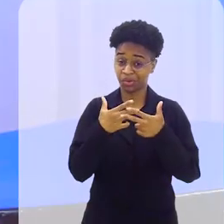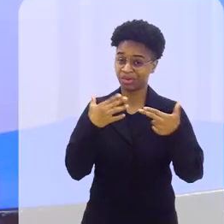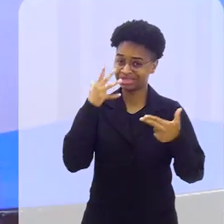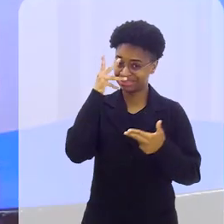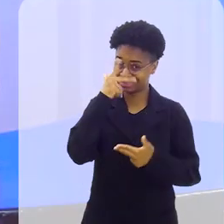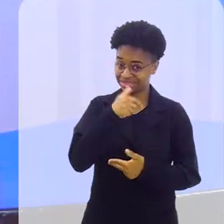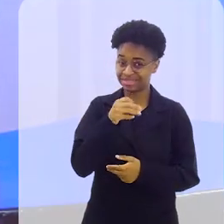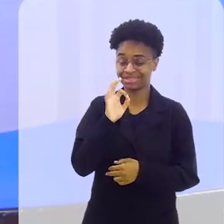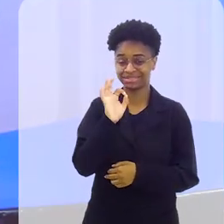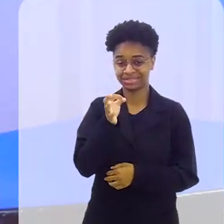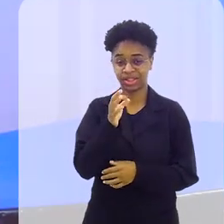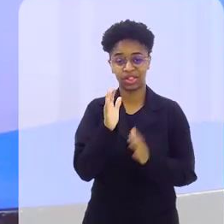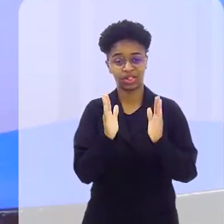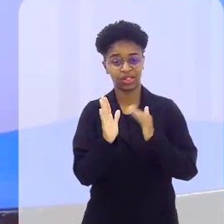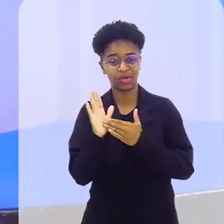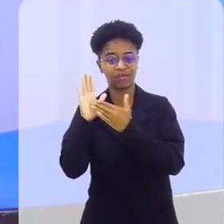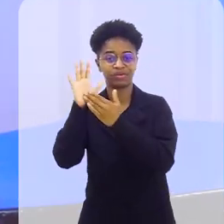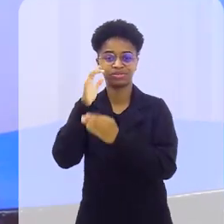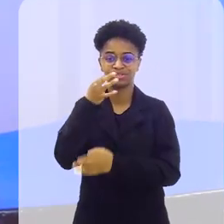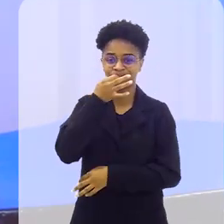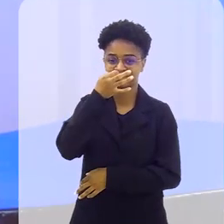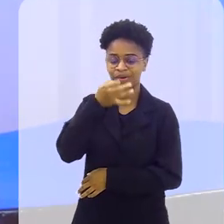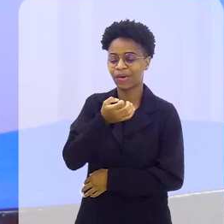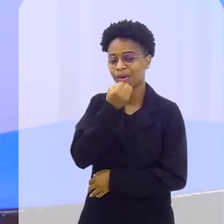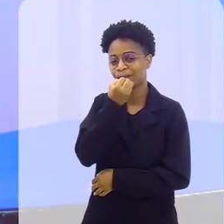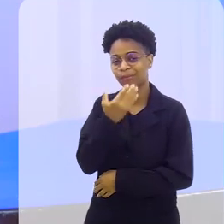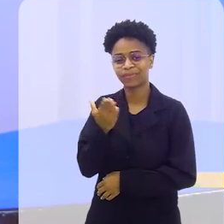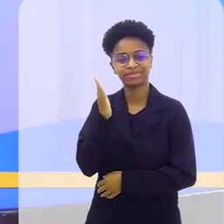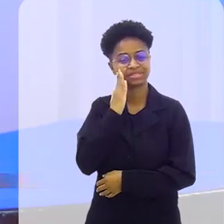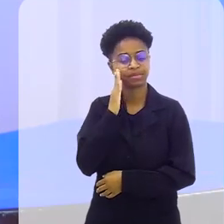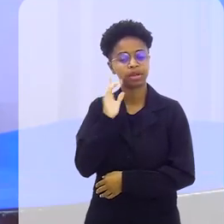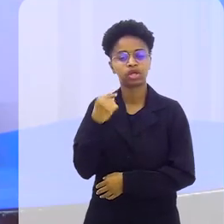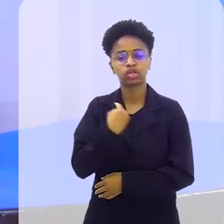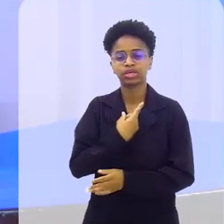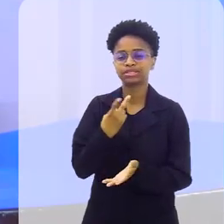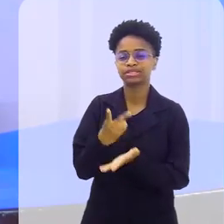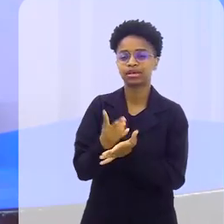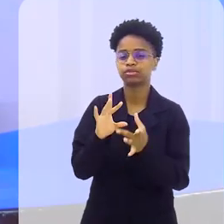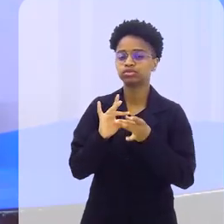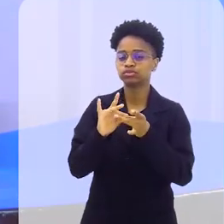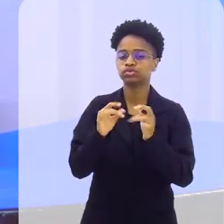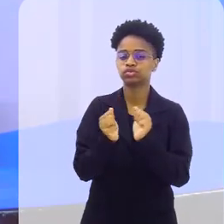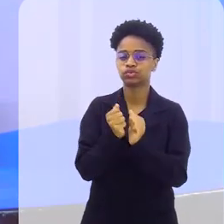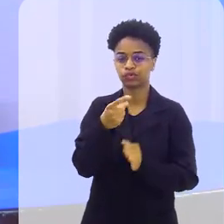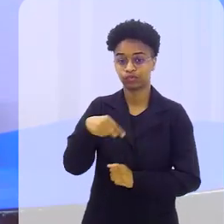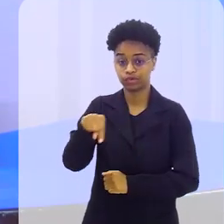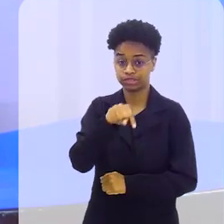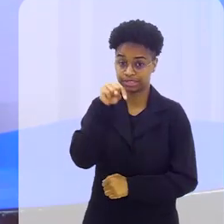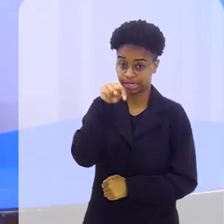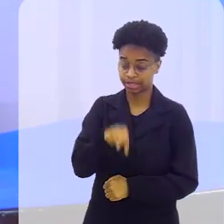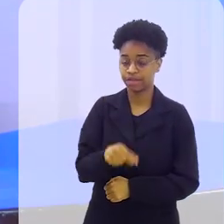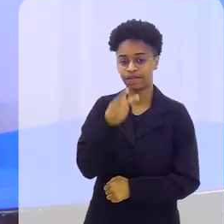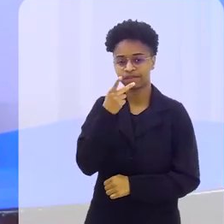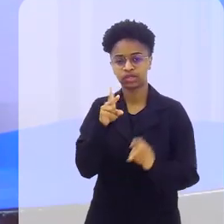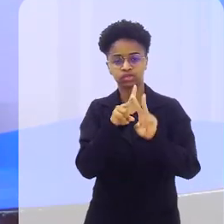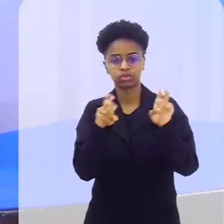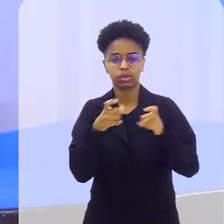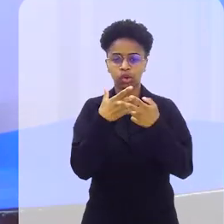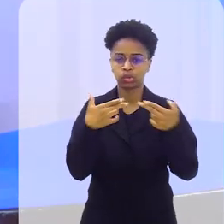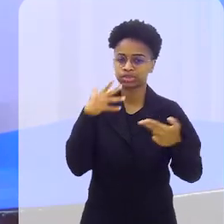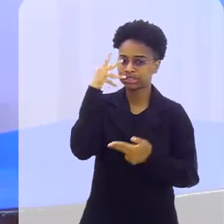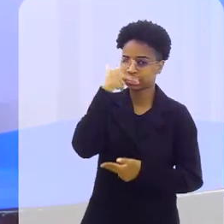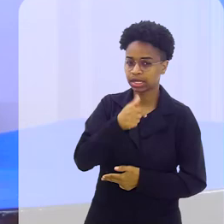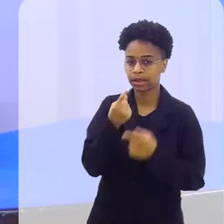Coisa linda, louvor, som. É bom demais saber que estamos sempre com você aqui no programa, falando de coisas lindas,